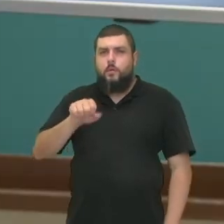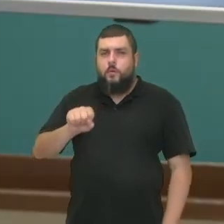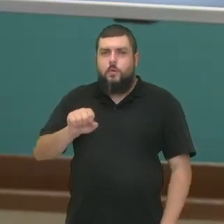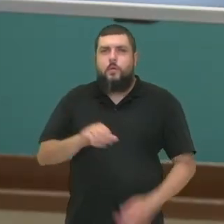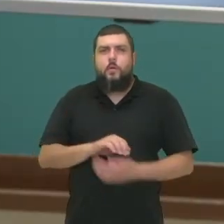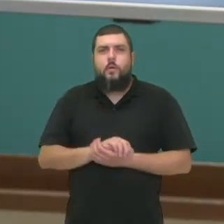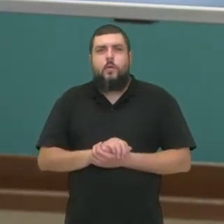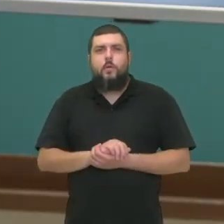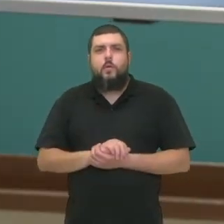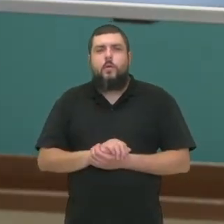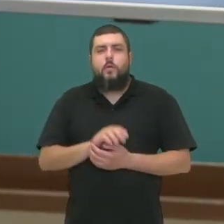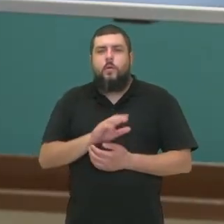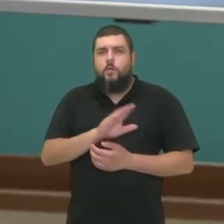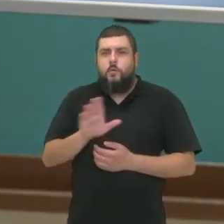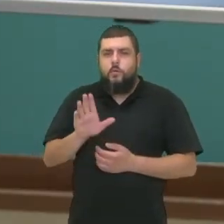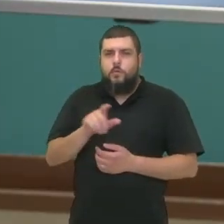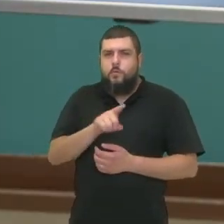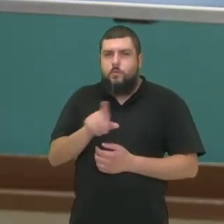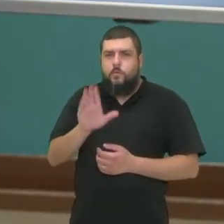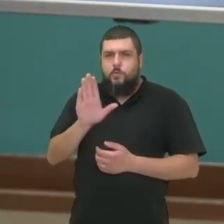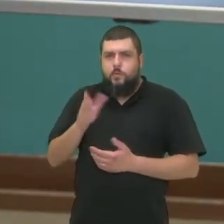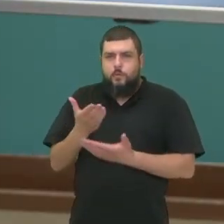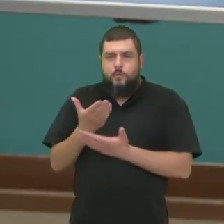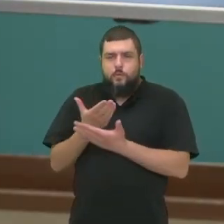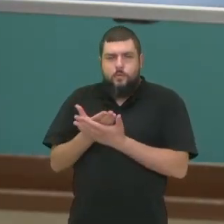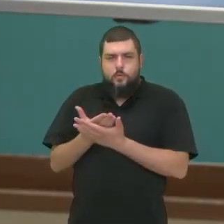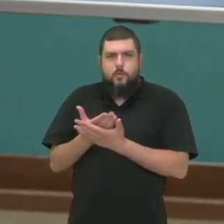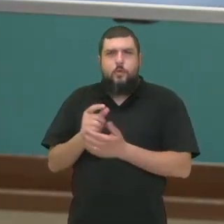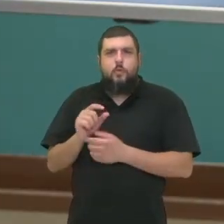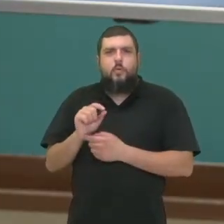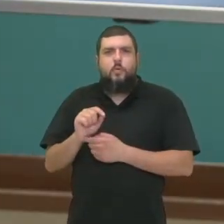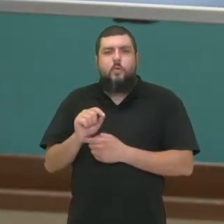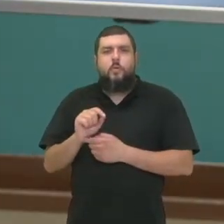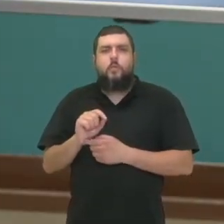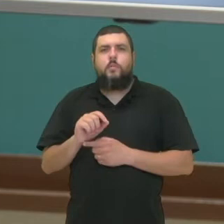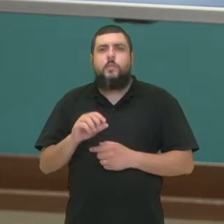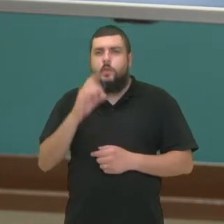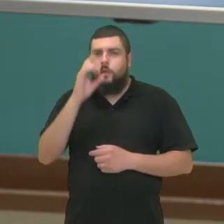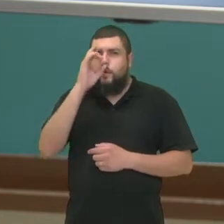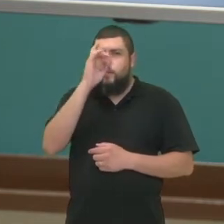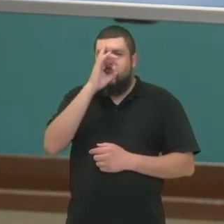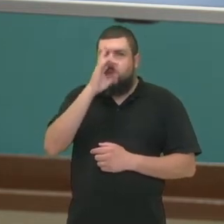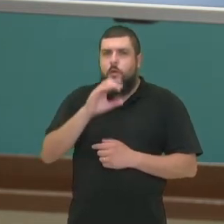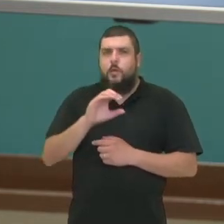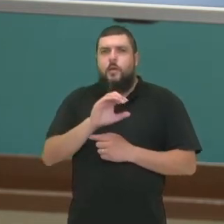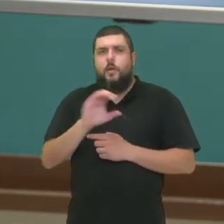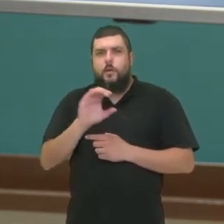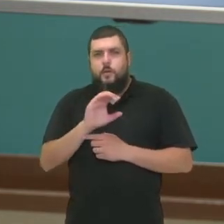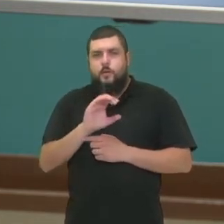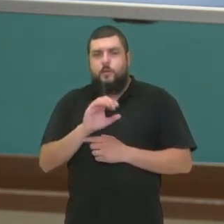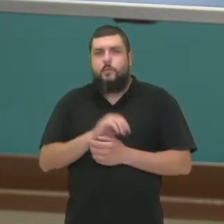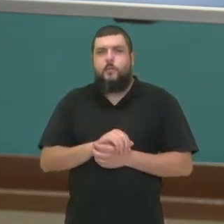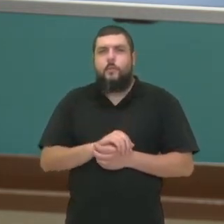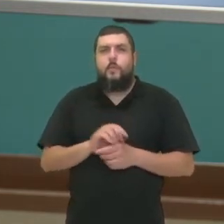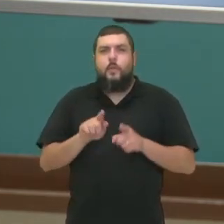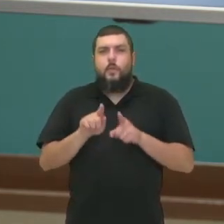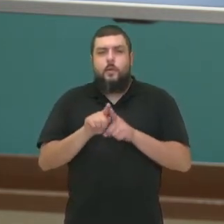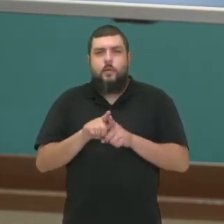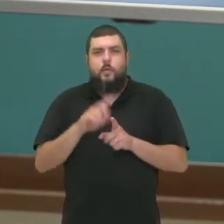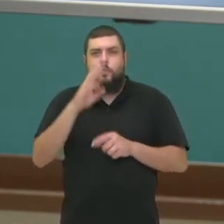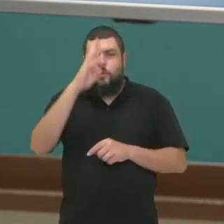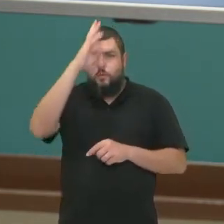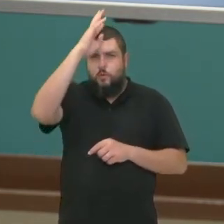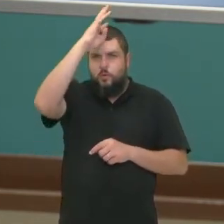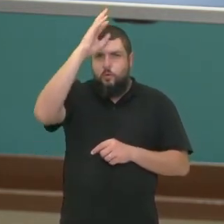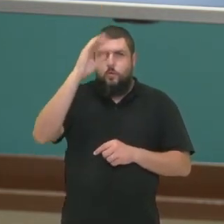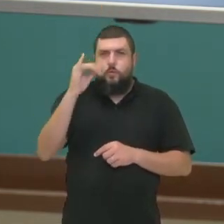estudaram com o seu professor de história esse tema. Sobre Cartago em verde, Itália, ou melhor, Roma, né, a região da Península